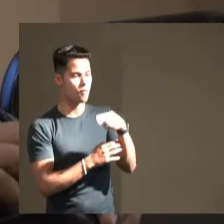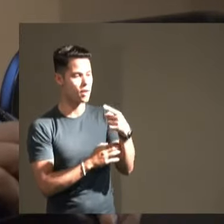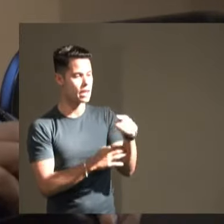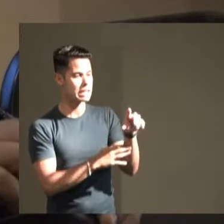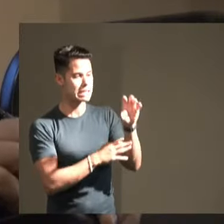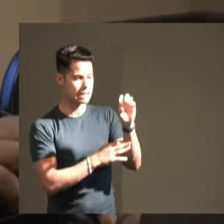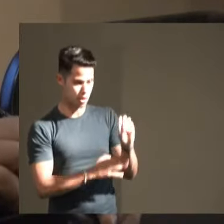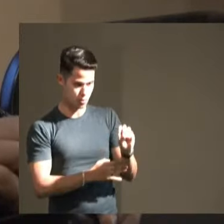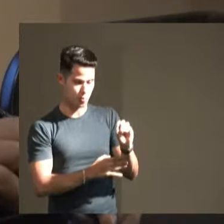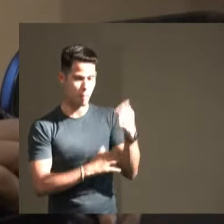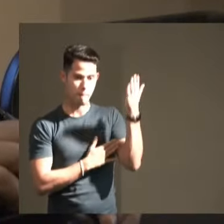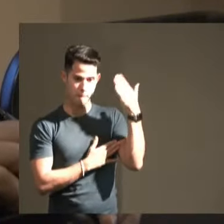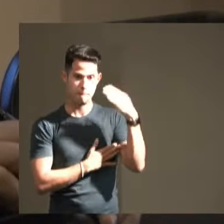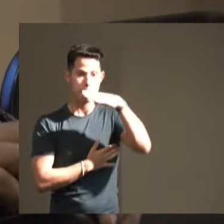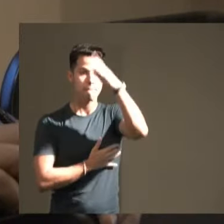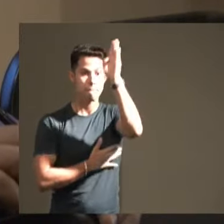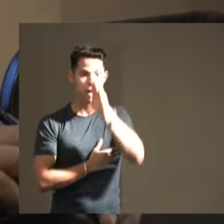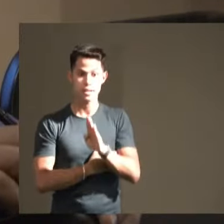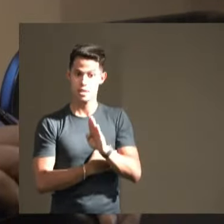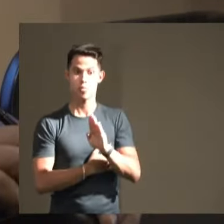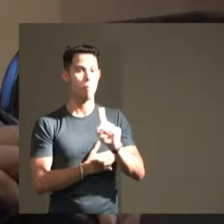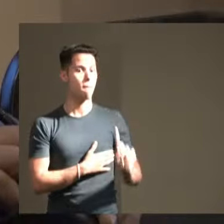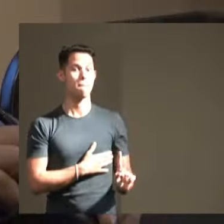da América Latina,